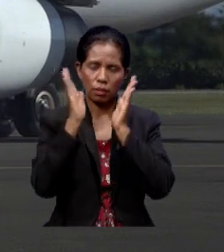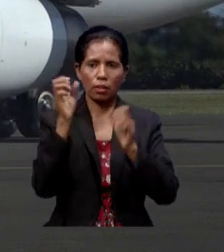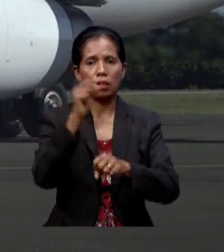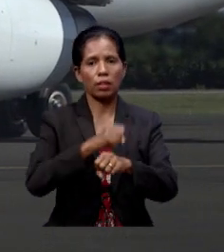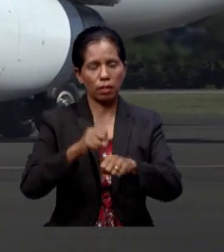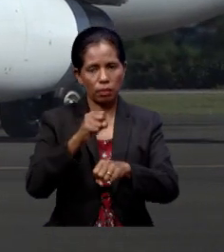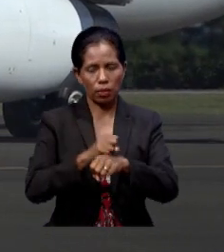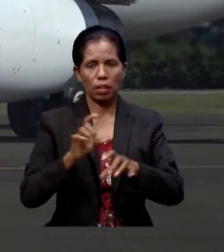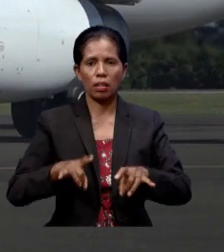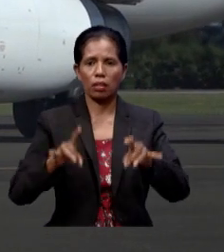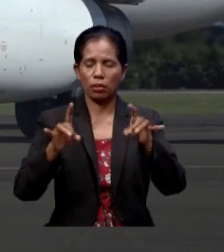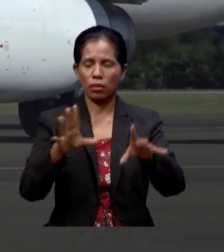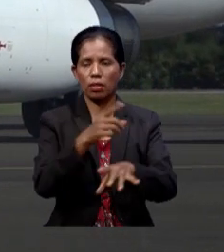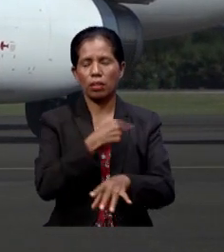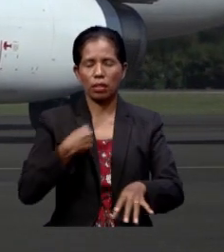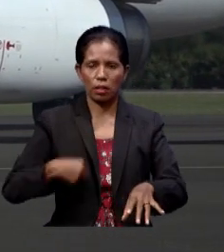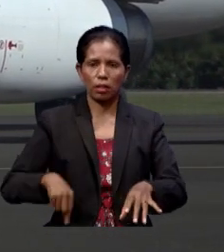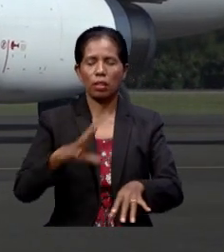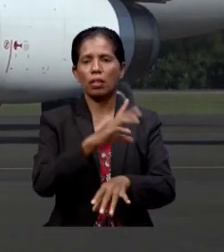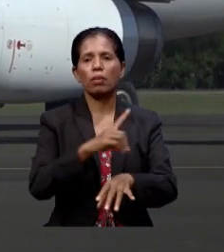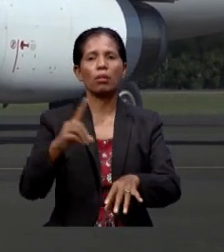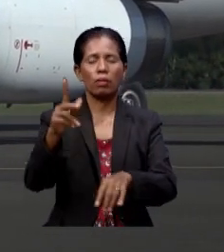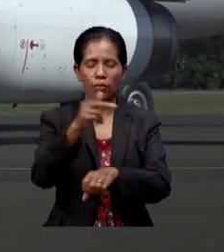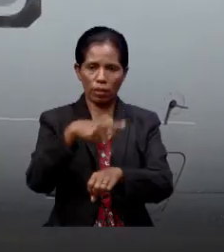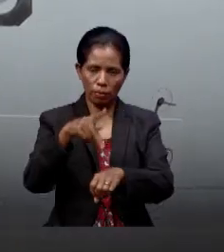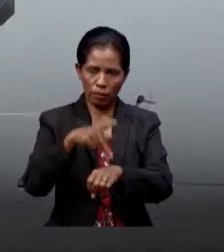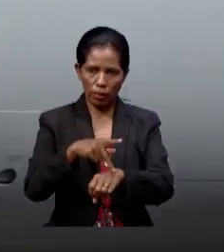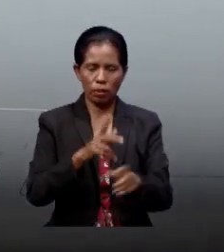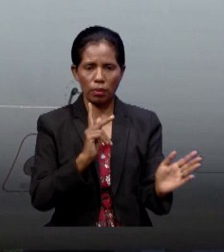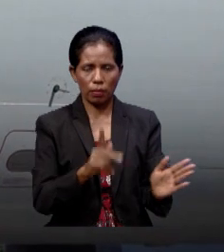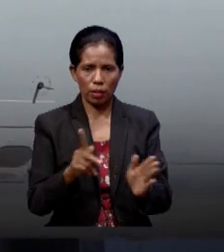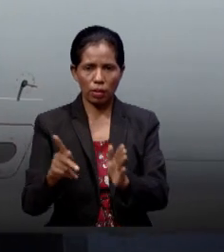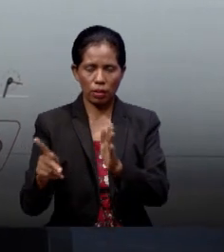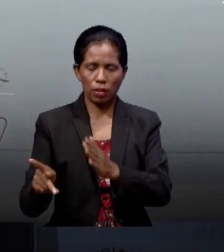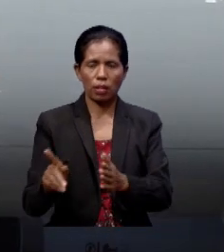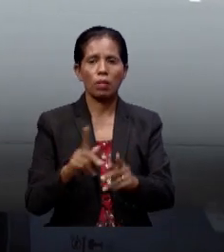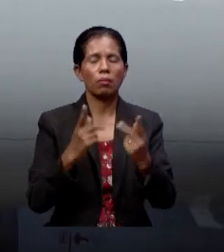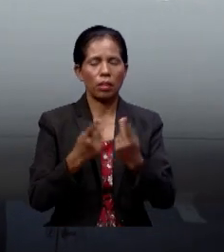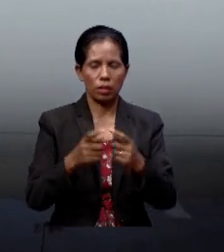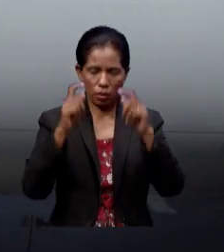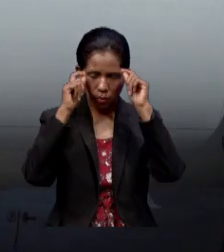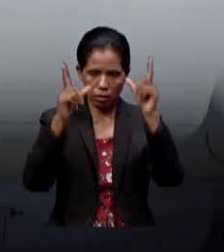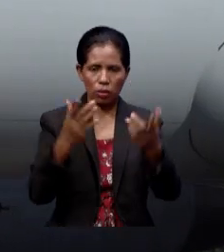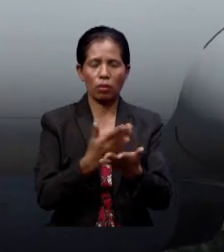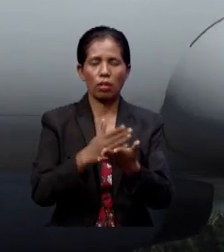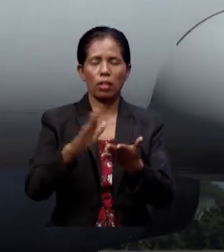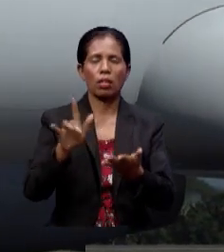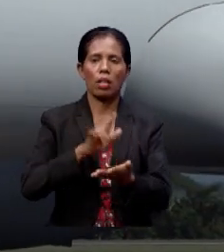Singapura, Australia, China no Filipina. Enquanto tir plano empresario timoruang ne atu halatang avion ide